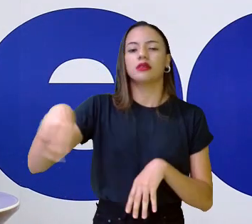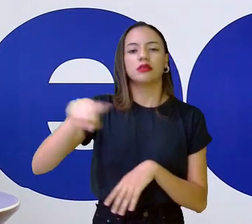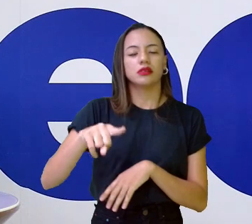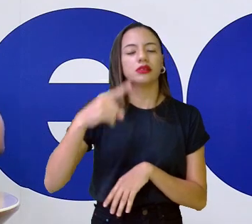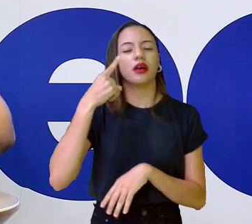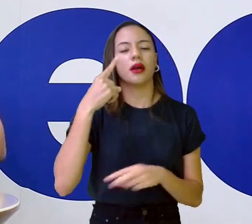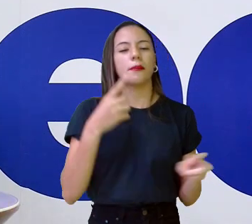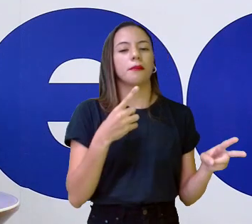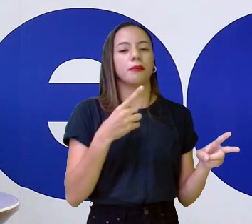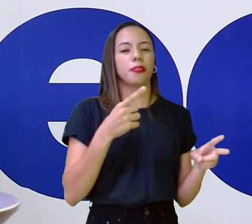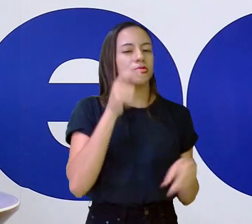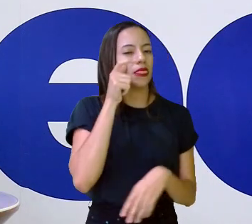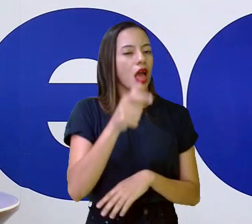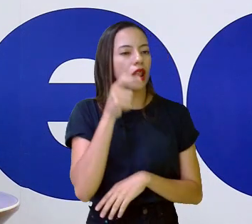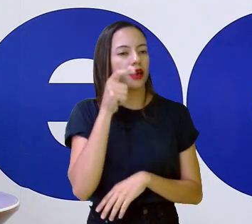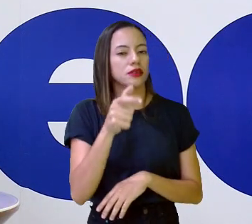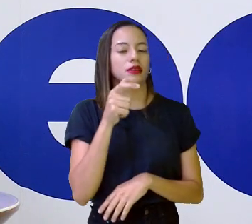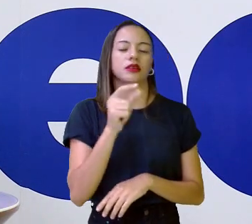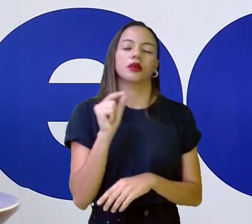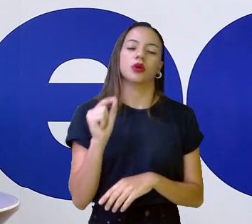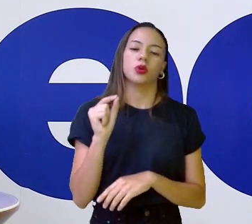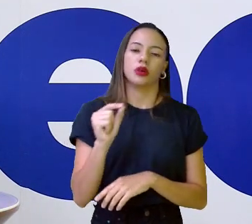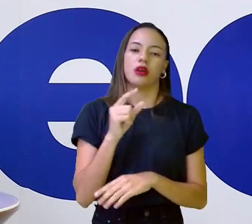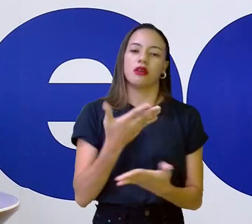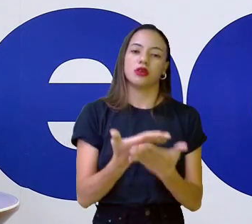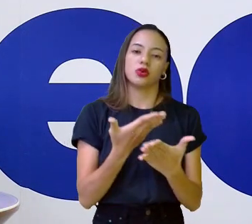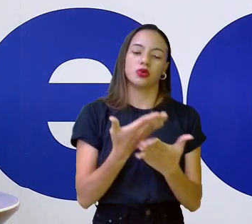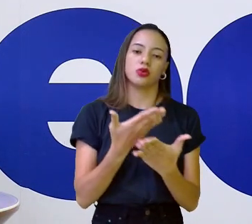como é interessante quando a gente vai estudar,